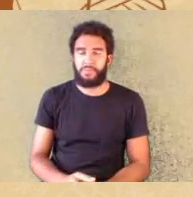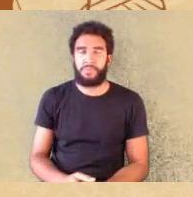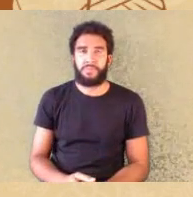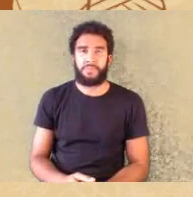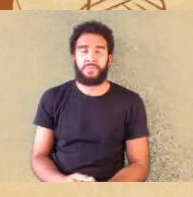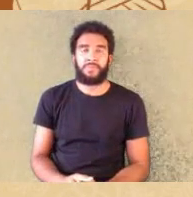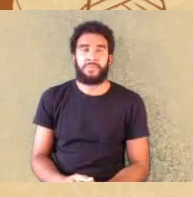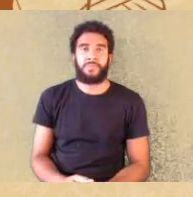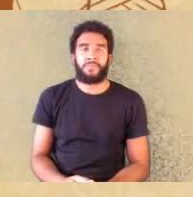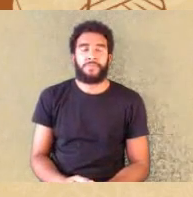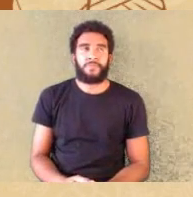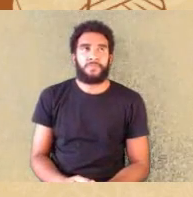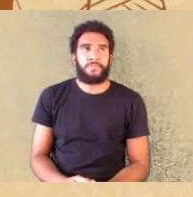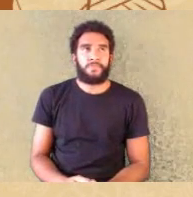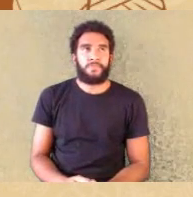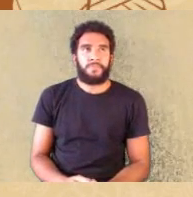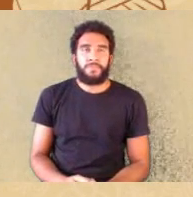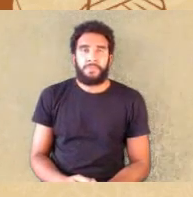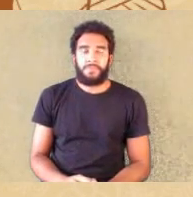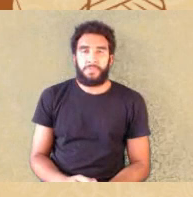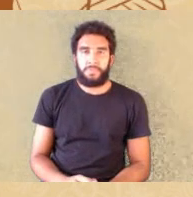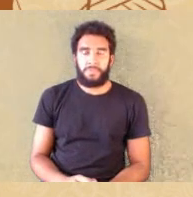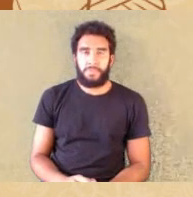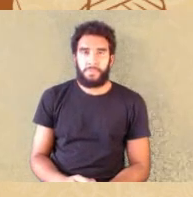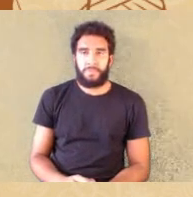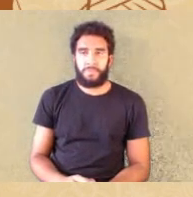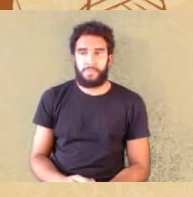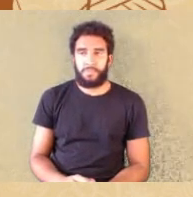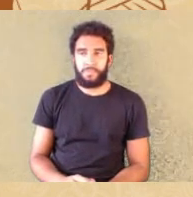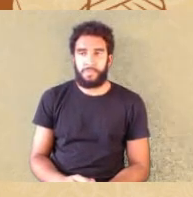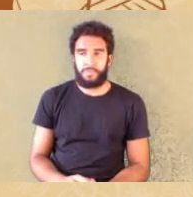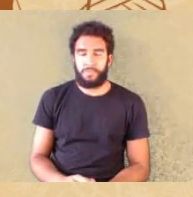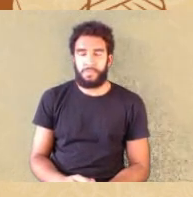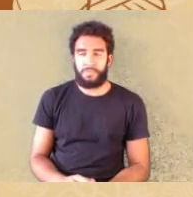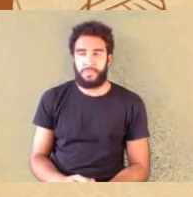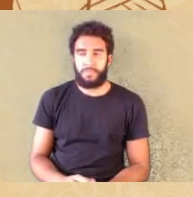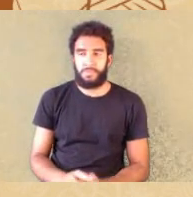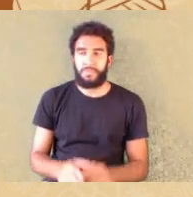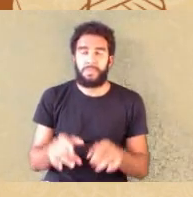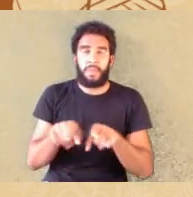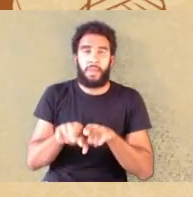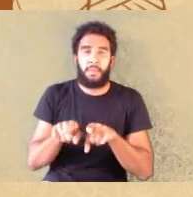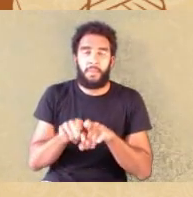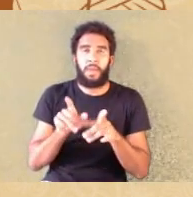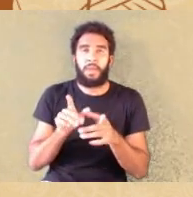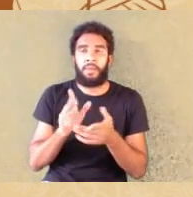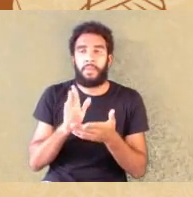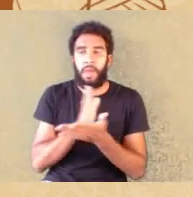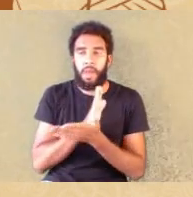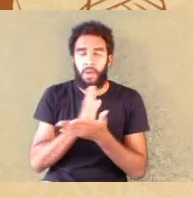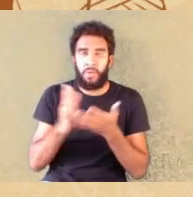racismo. Vários, e aqui eu destaquei alguns para os negros, ok?